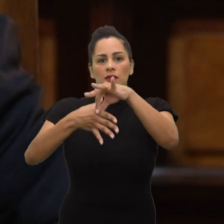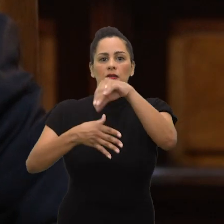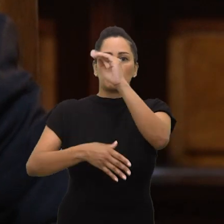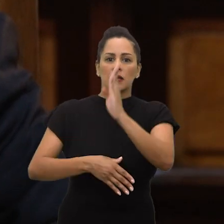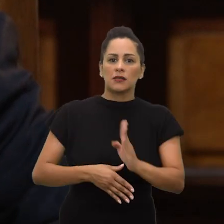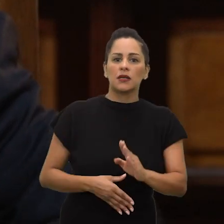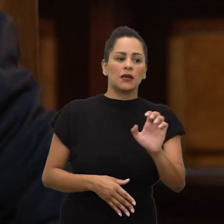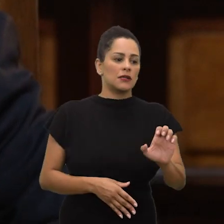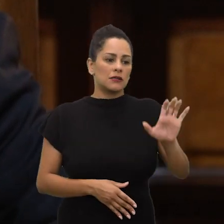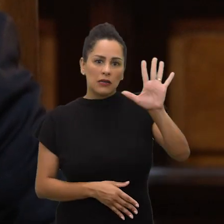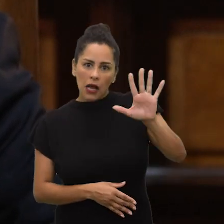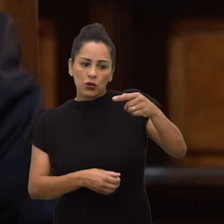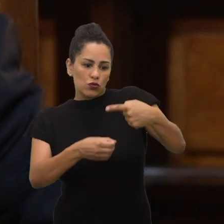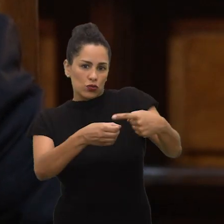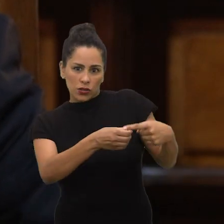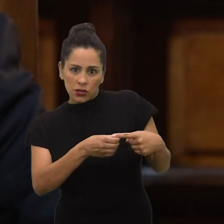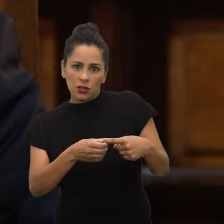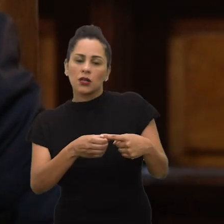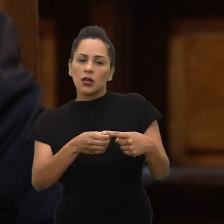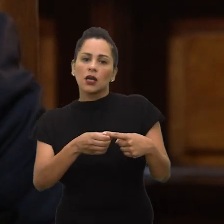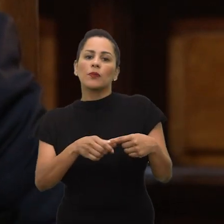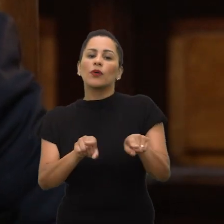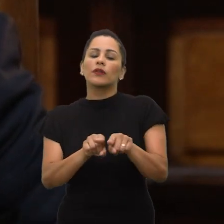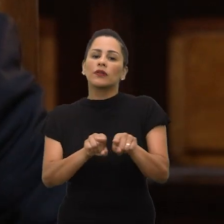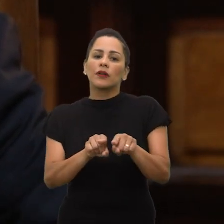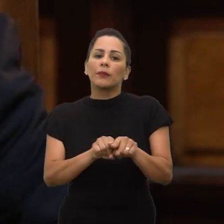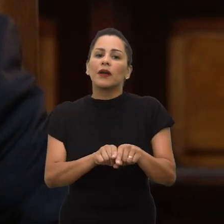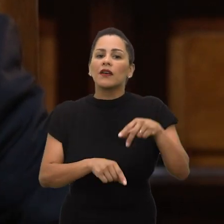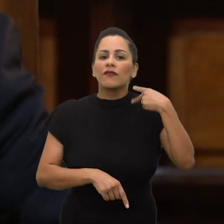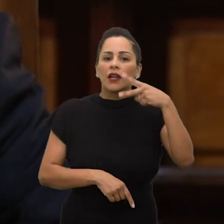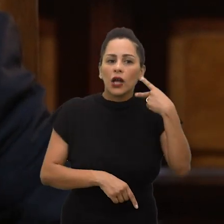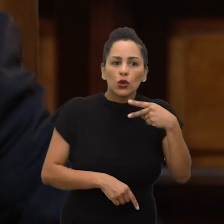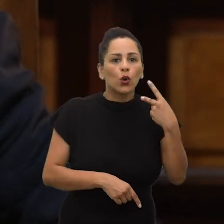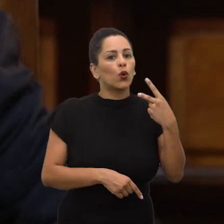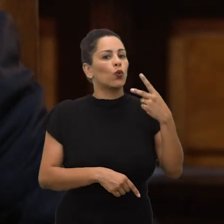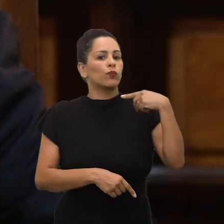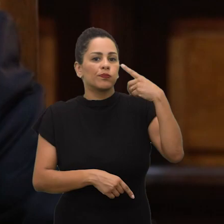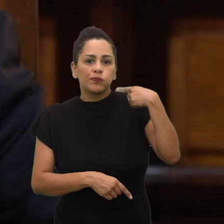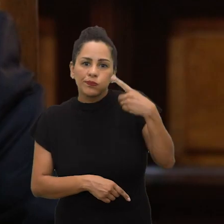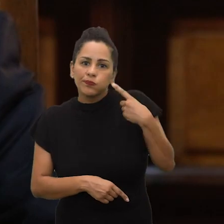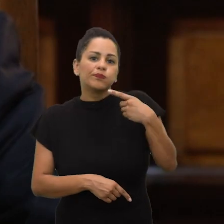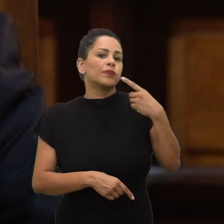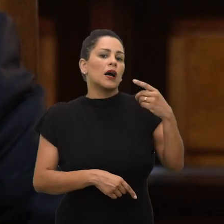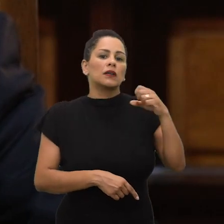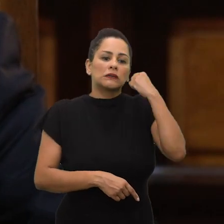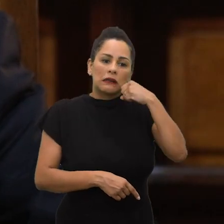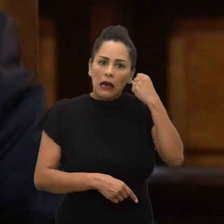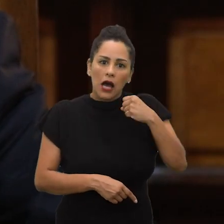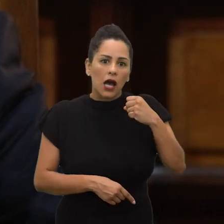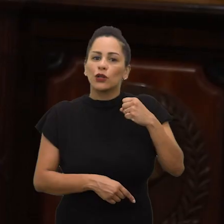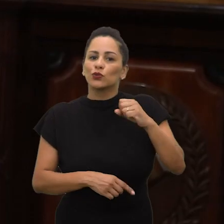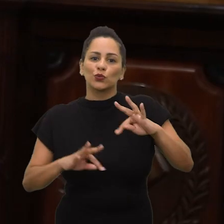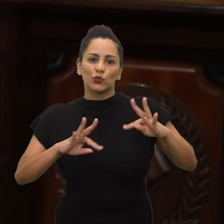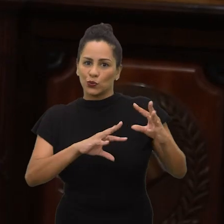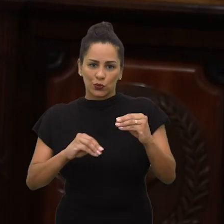os nossos parlamentares no plano federal estadual e municipal e os concursos